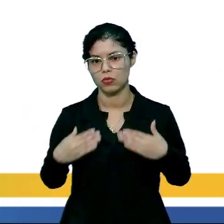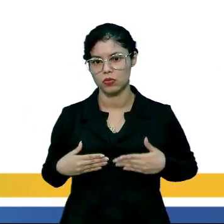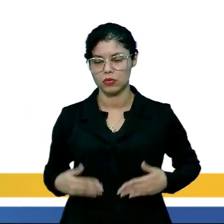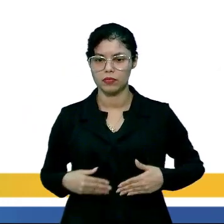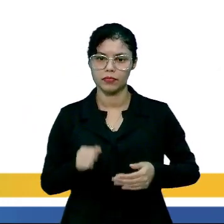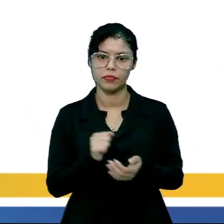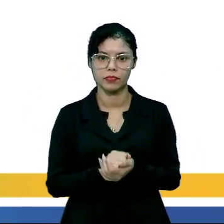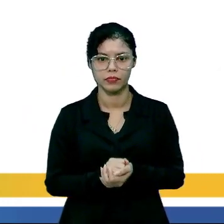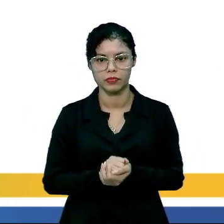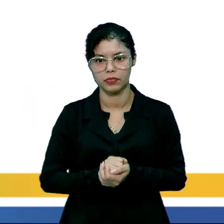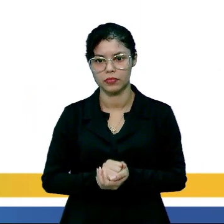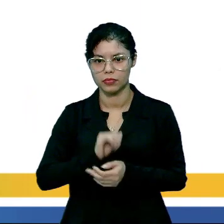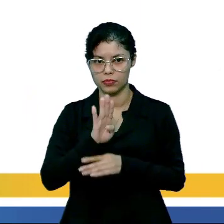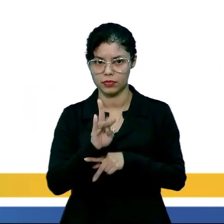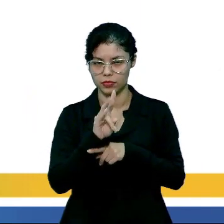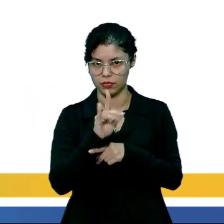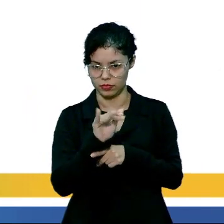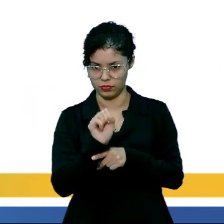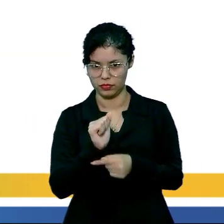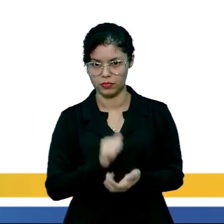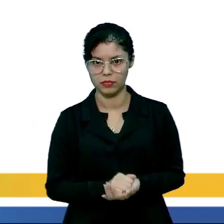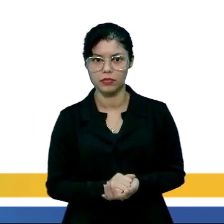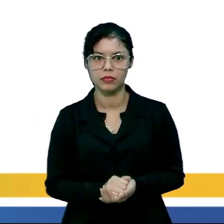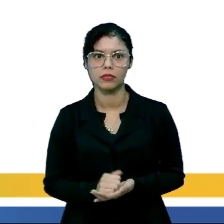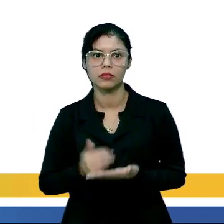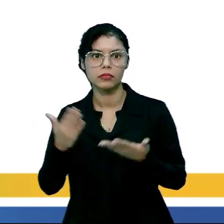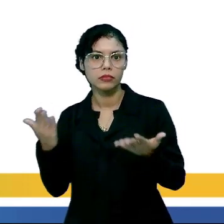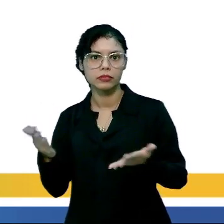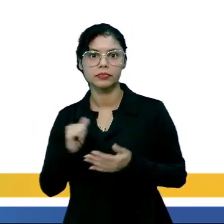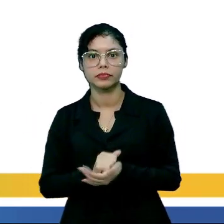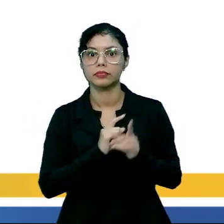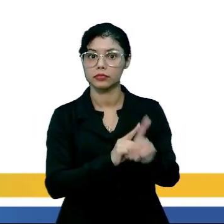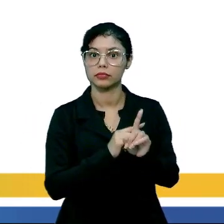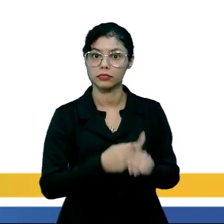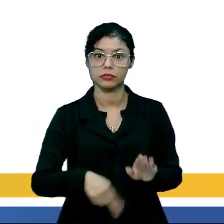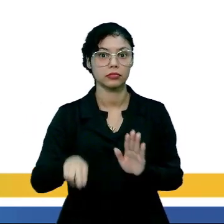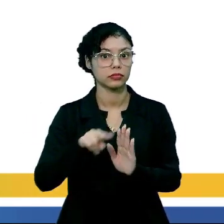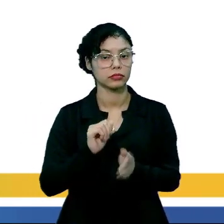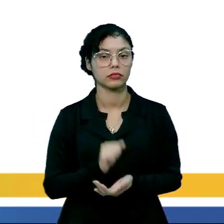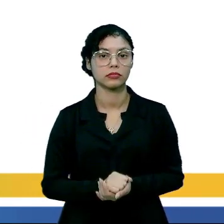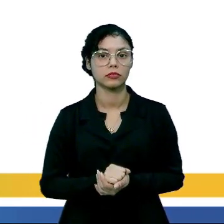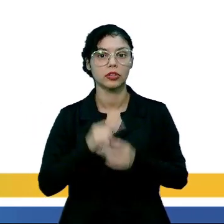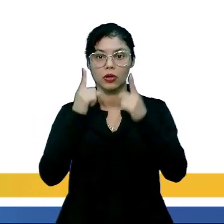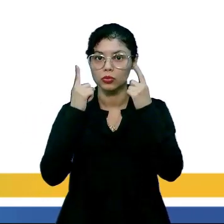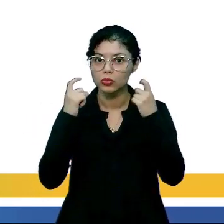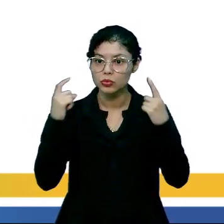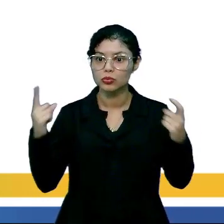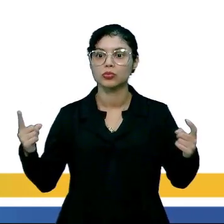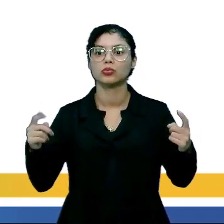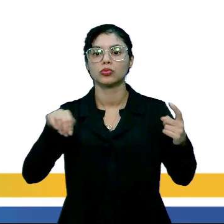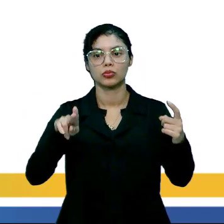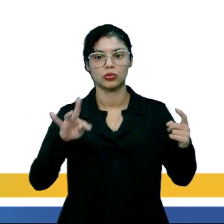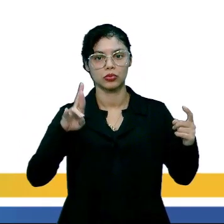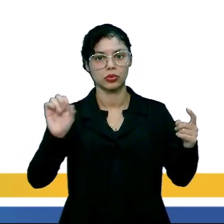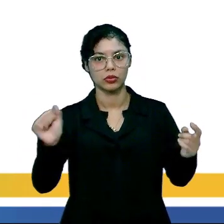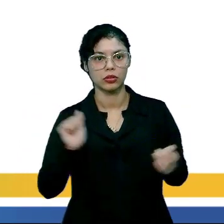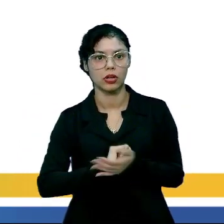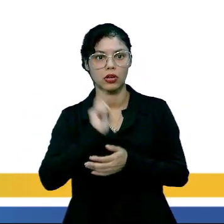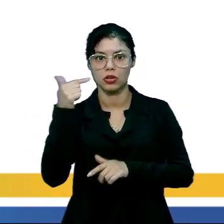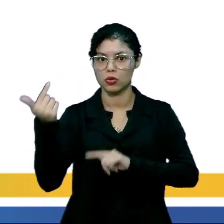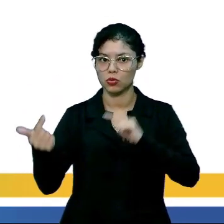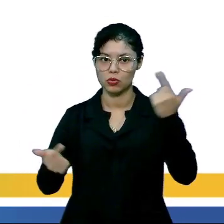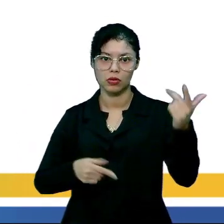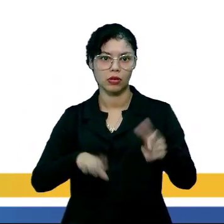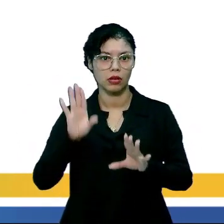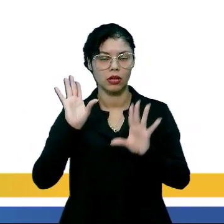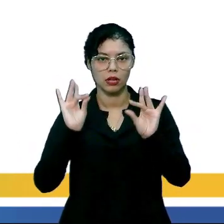o corpo com urtigas bravas. E seguiam-se outras notas e